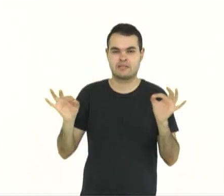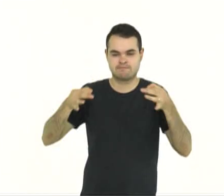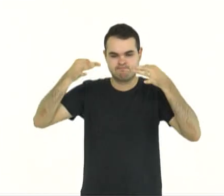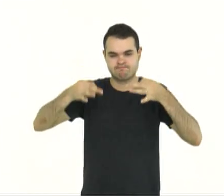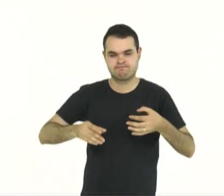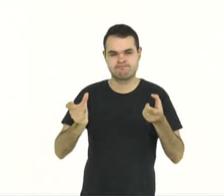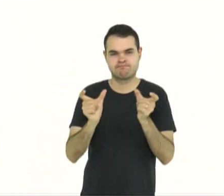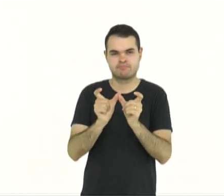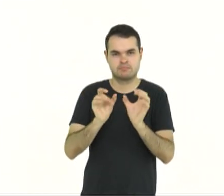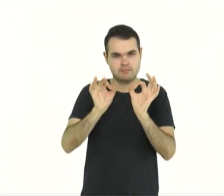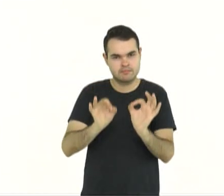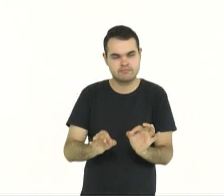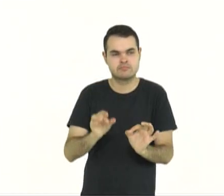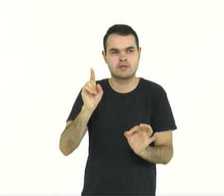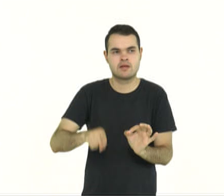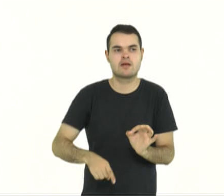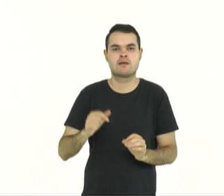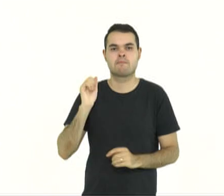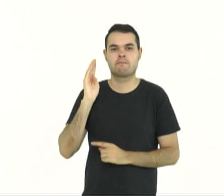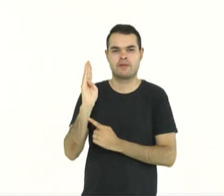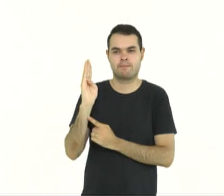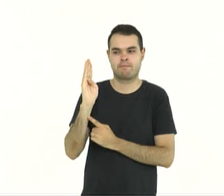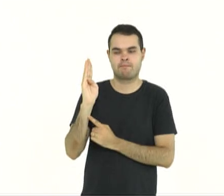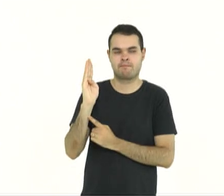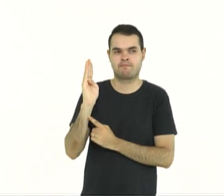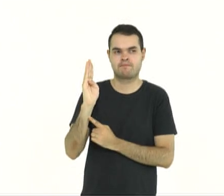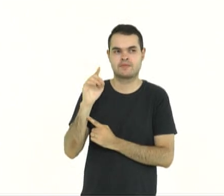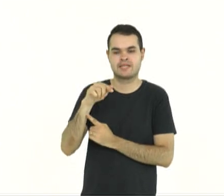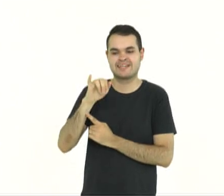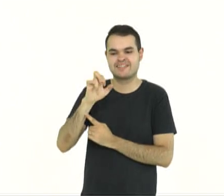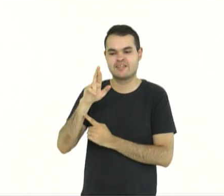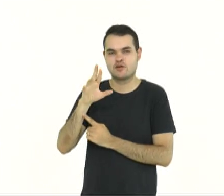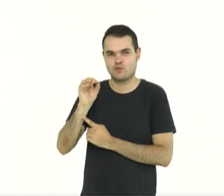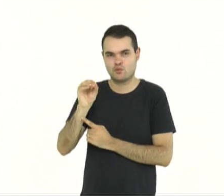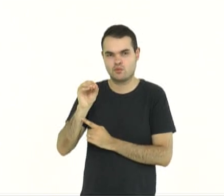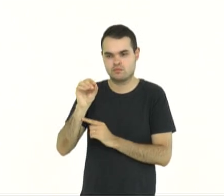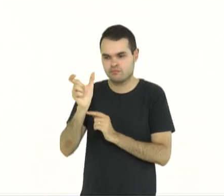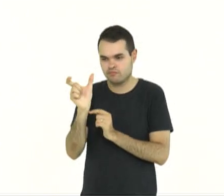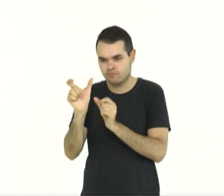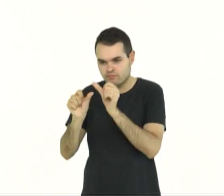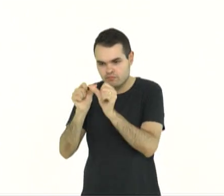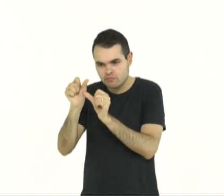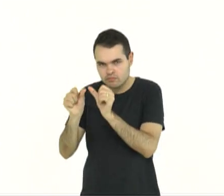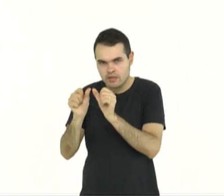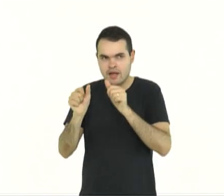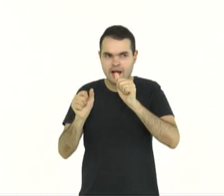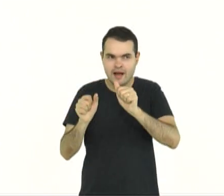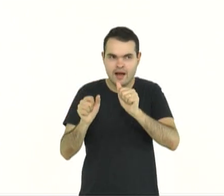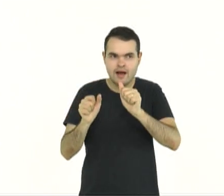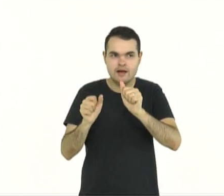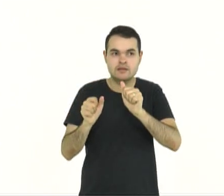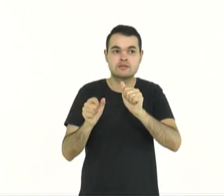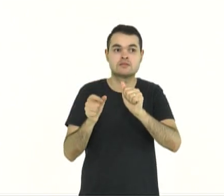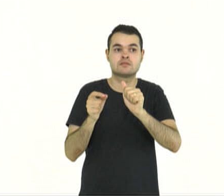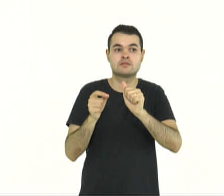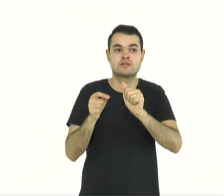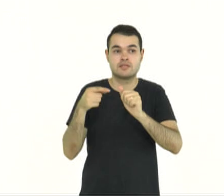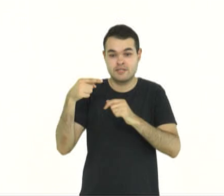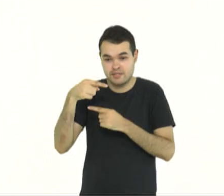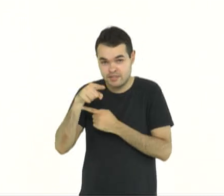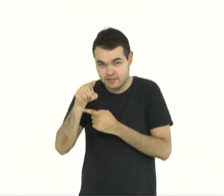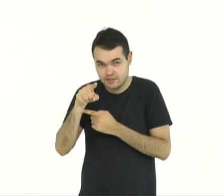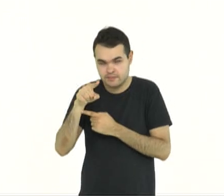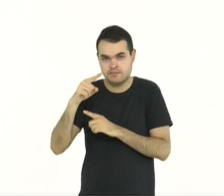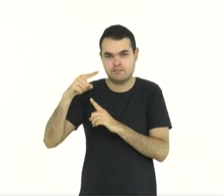apresenta uma perífrase verbal é a letra B, porque ele diz, quiero ir a la playa. Tá, o verbo